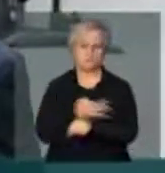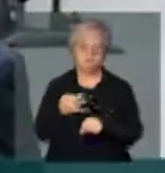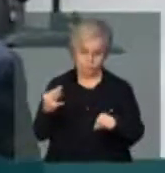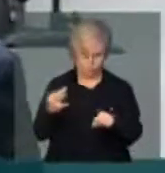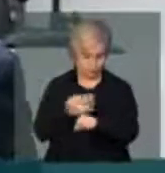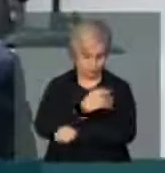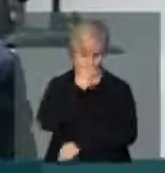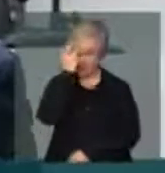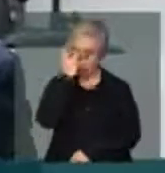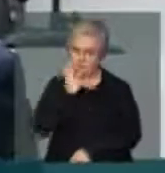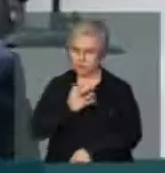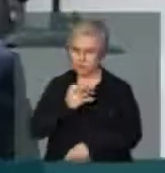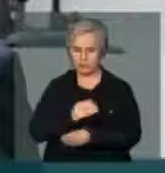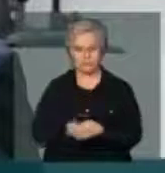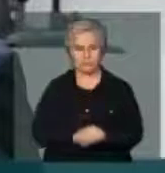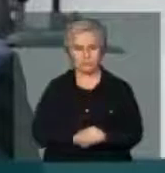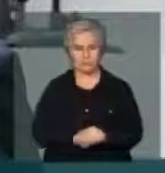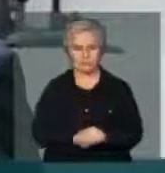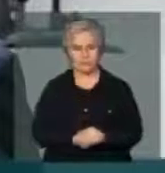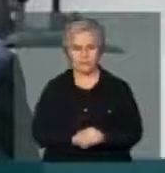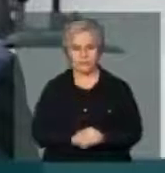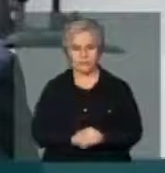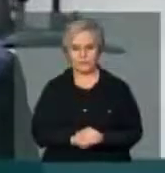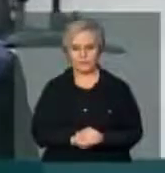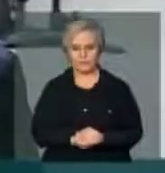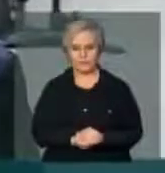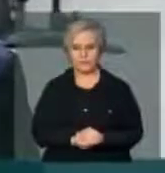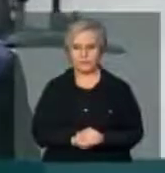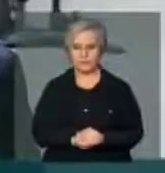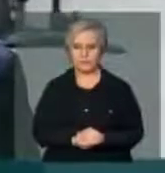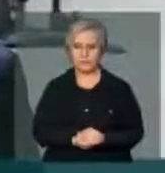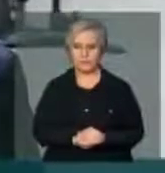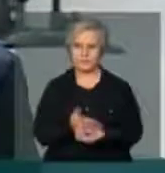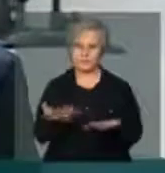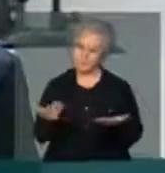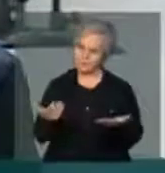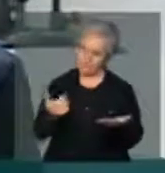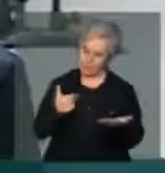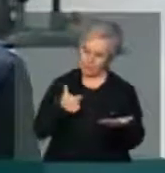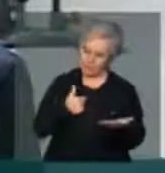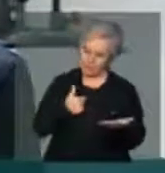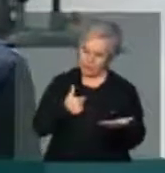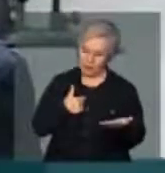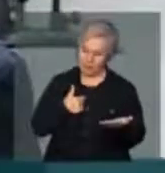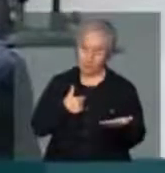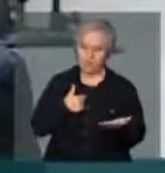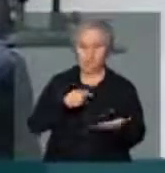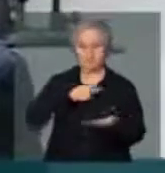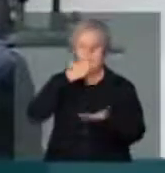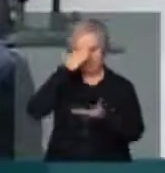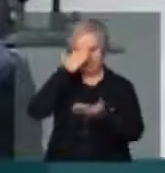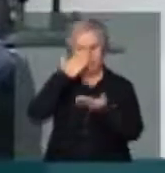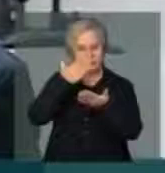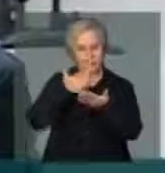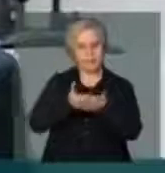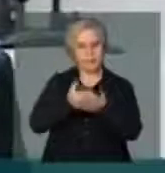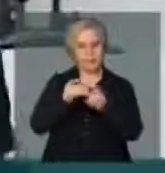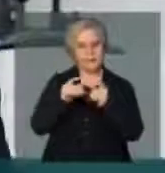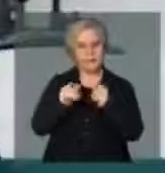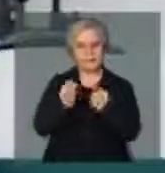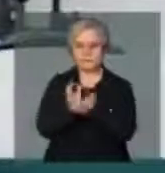porque a coisa está feia. E eu, deputado Gonzaga Patriota, eu não tenho dúvidas nenhuma de que